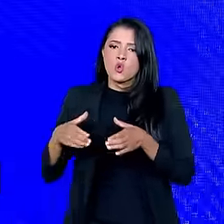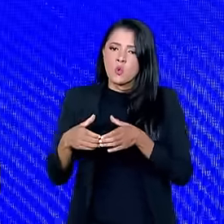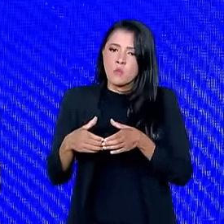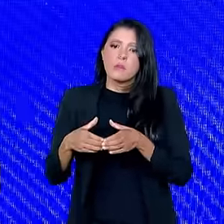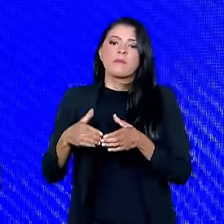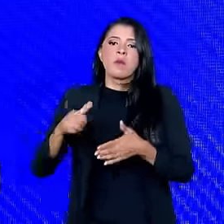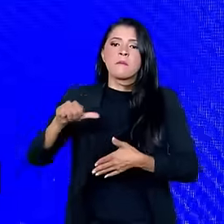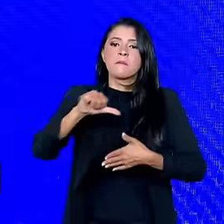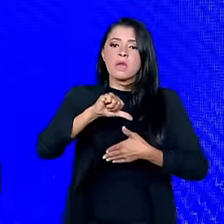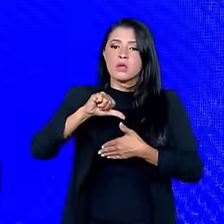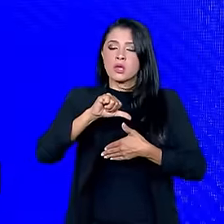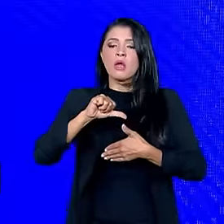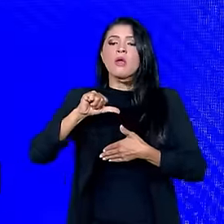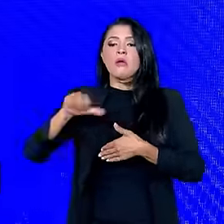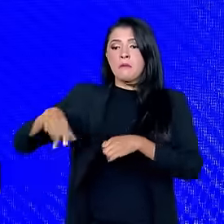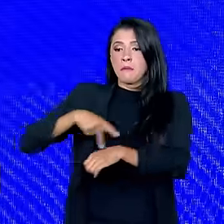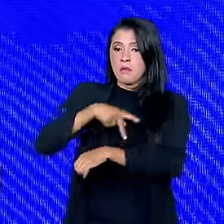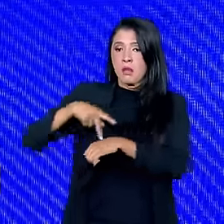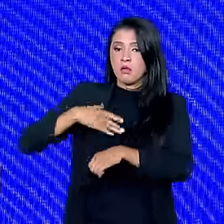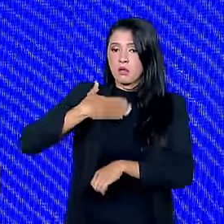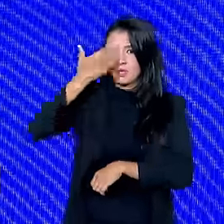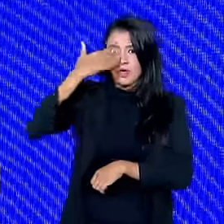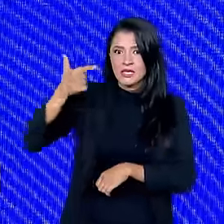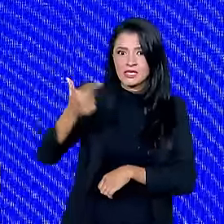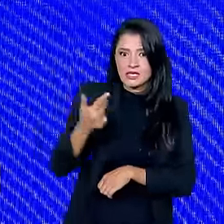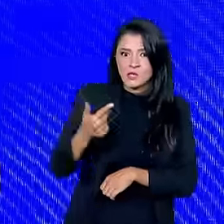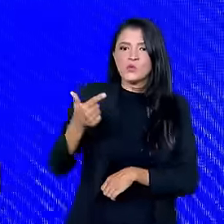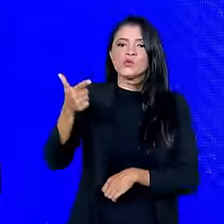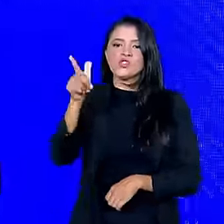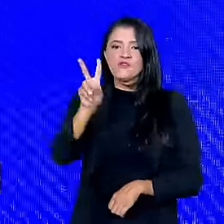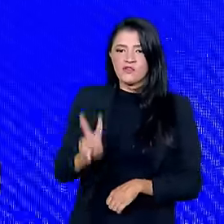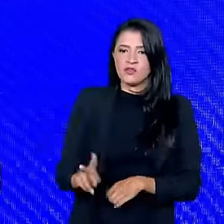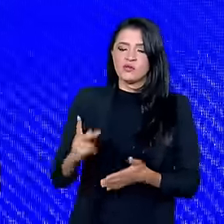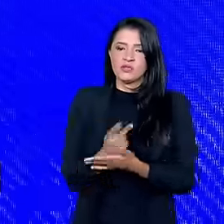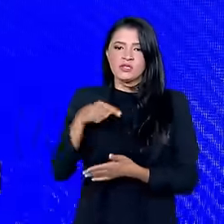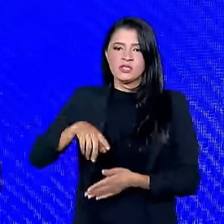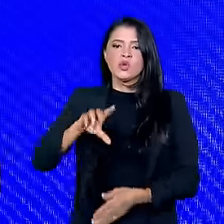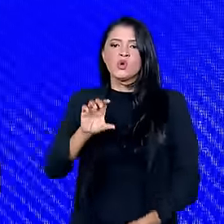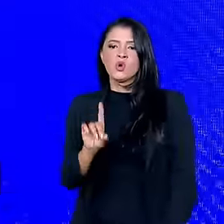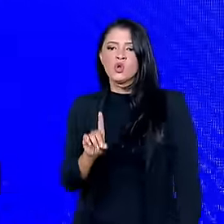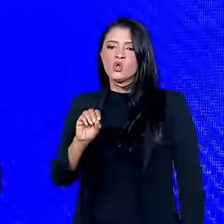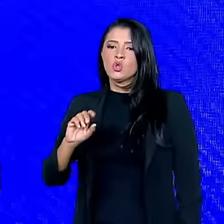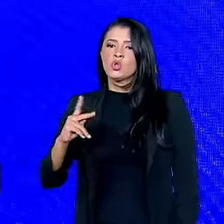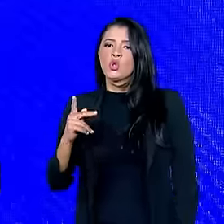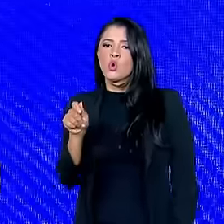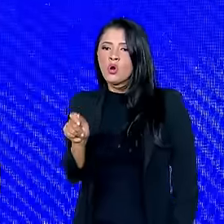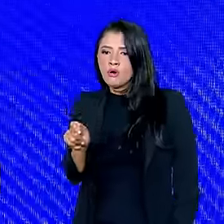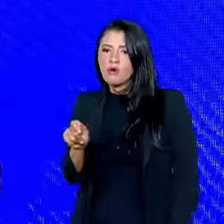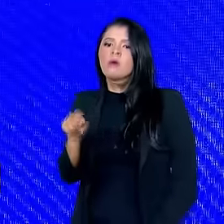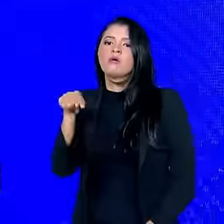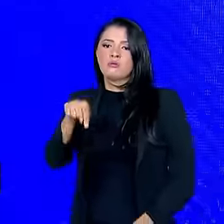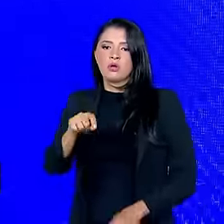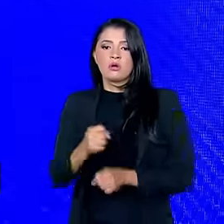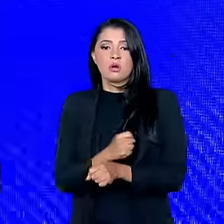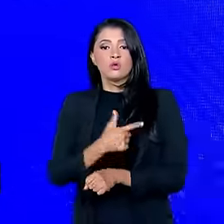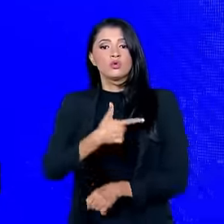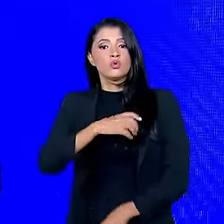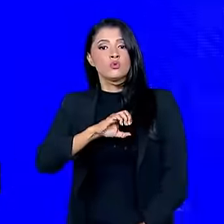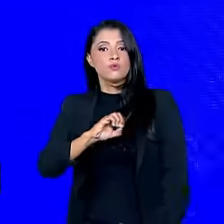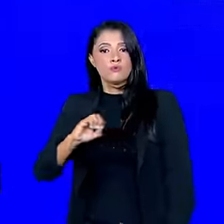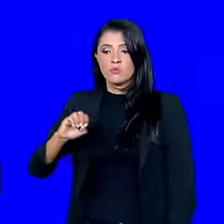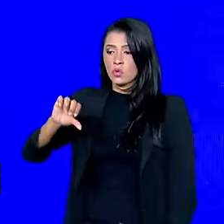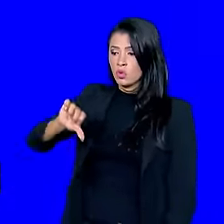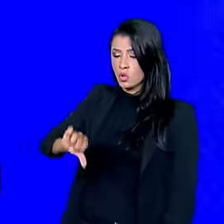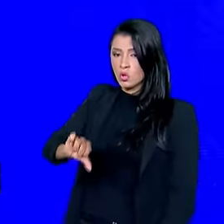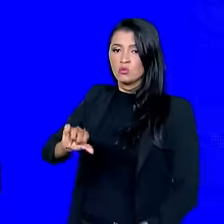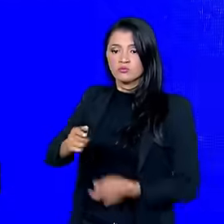Árabes, cuja segunda edição foi realizada aqui em Doha em 2009. O comércio bilateral